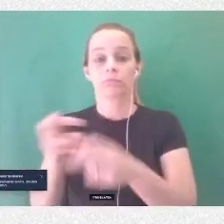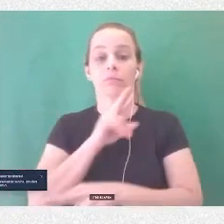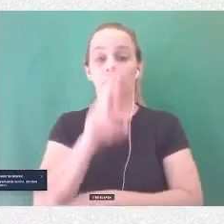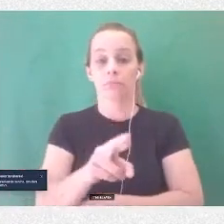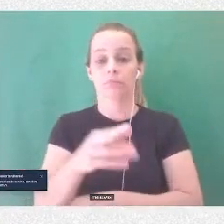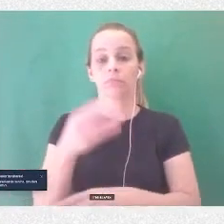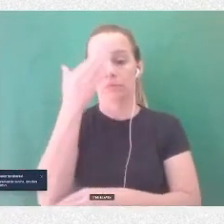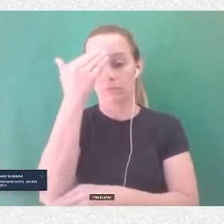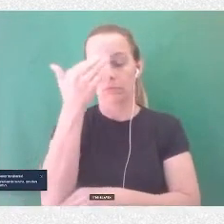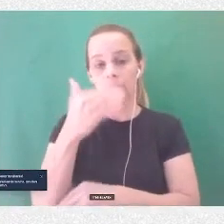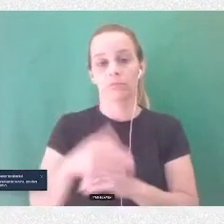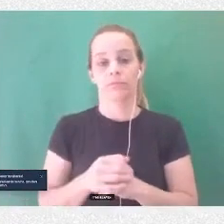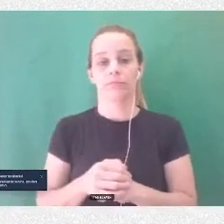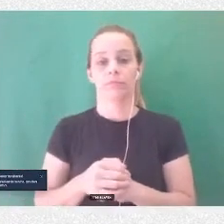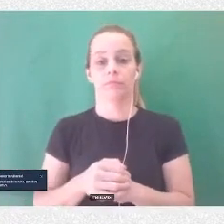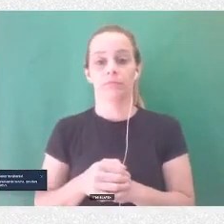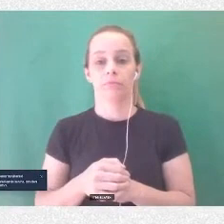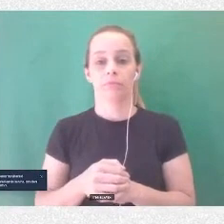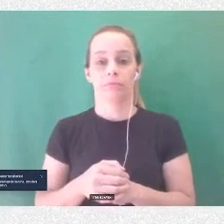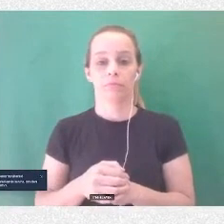Obrigada.